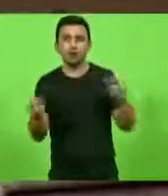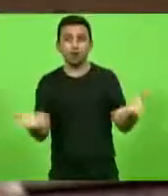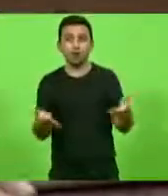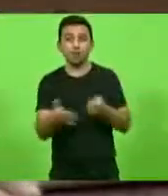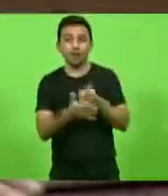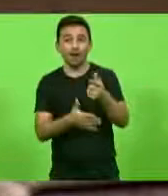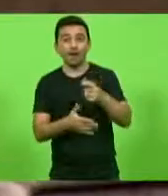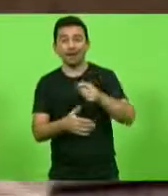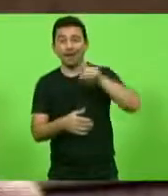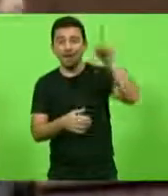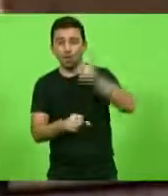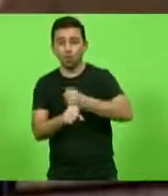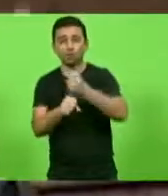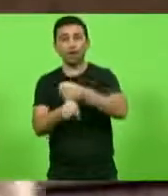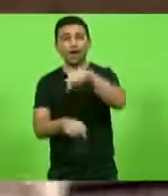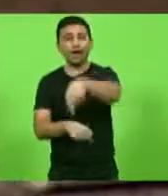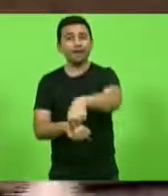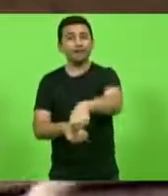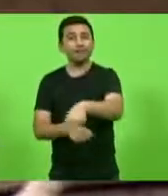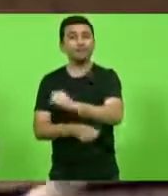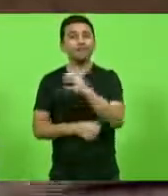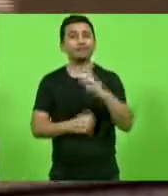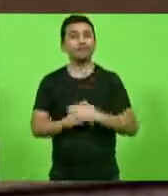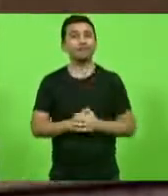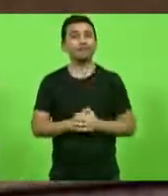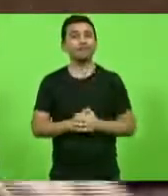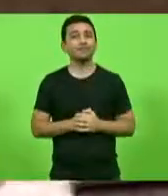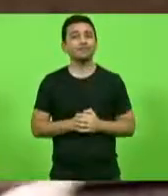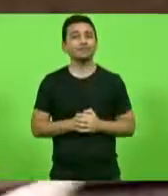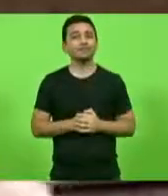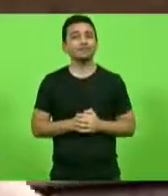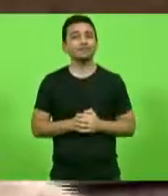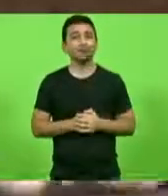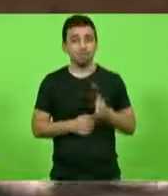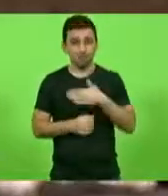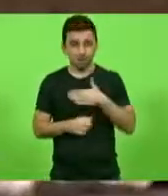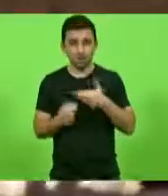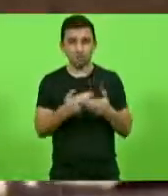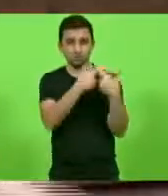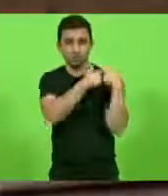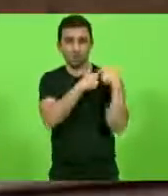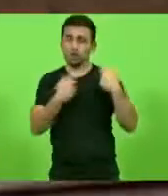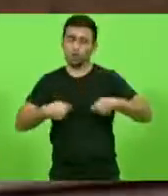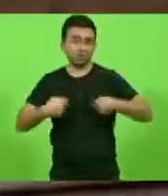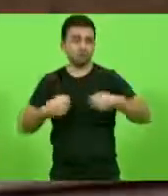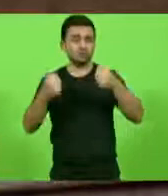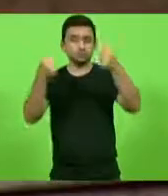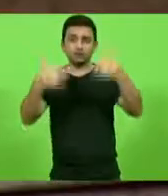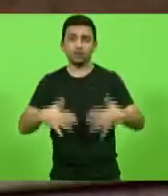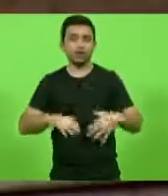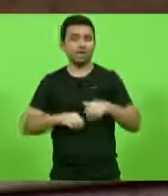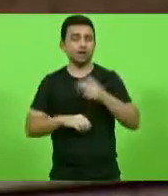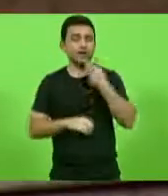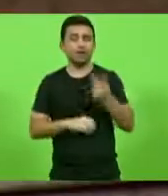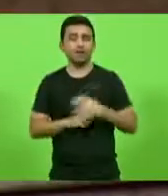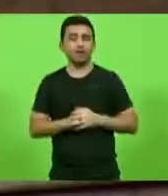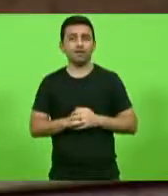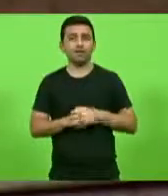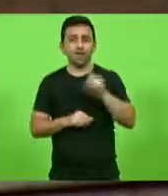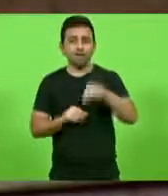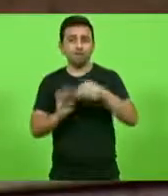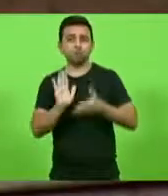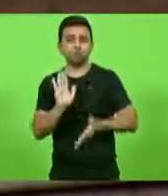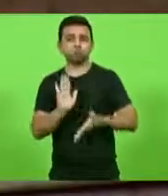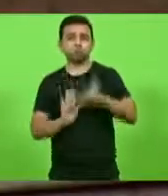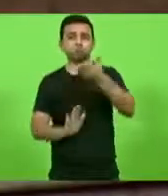Brasília em Santa Catarina. E dito isso, se a minha função é essa, eu preciso dizer. Nós estamos apenas aumentando a